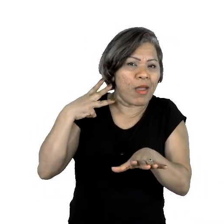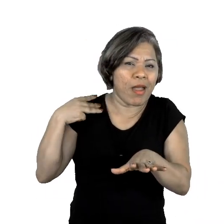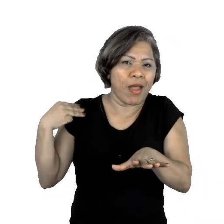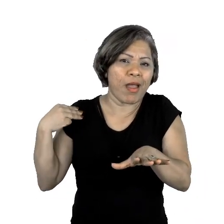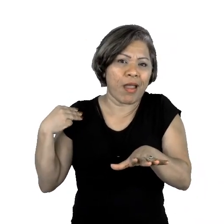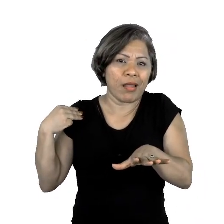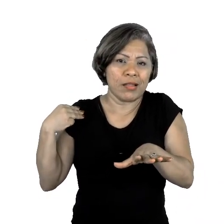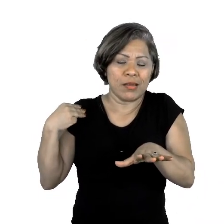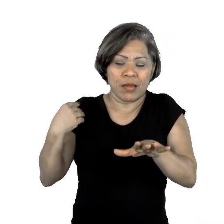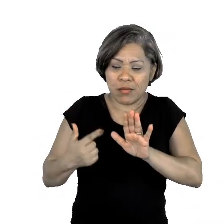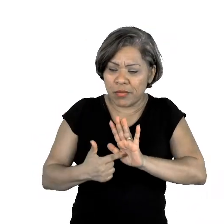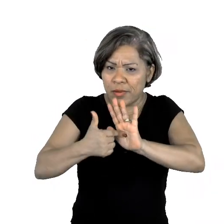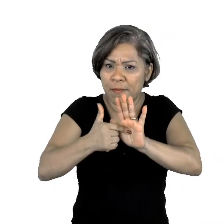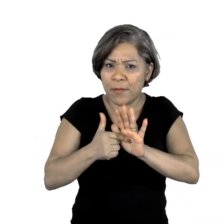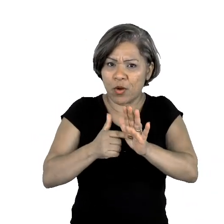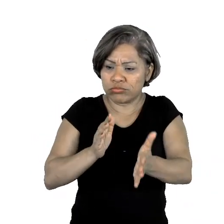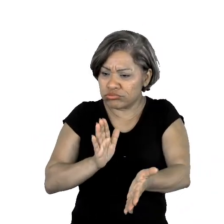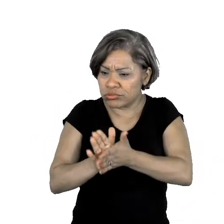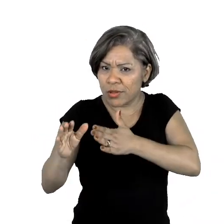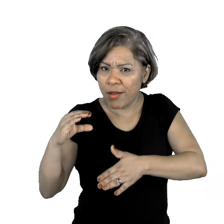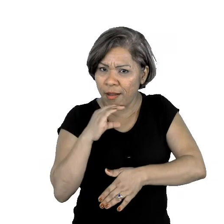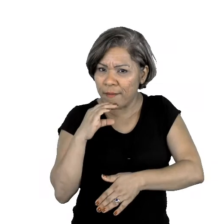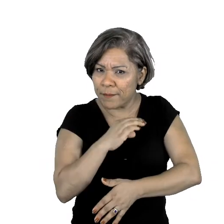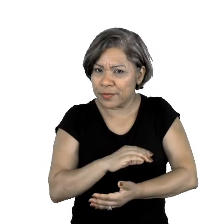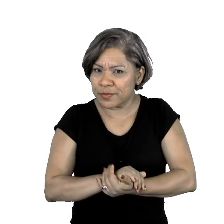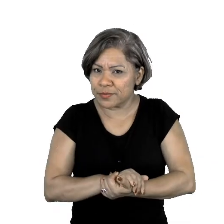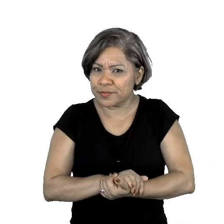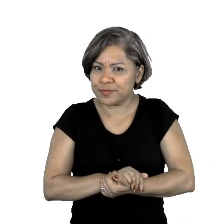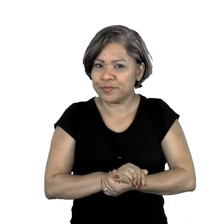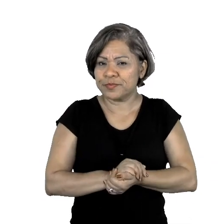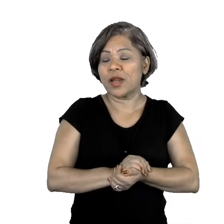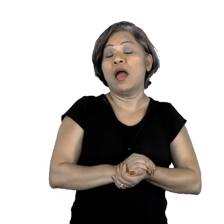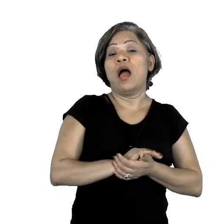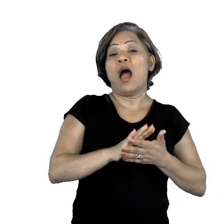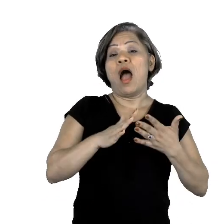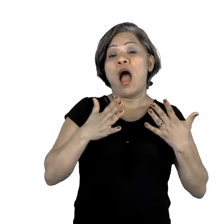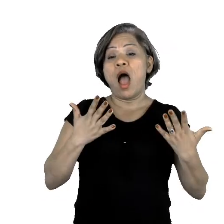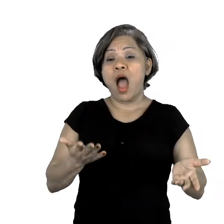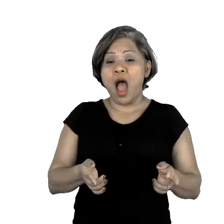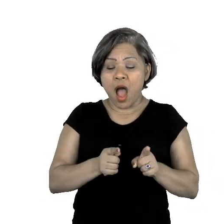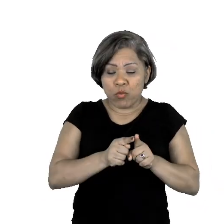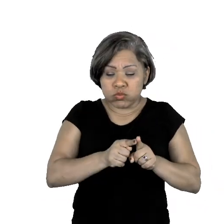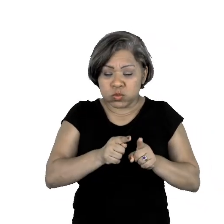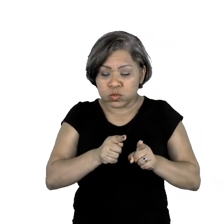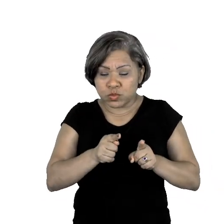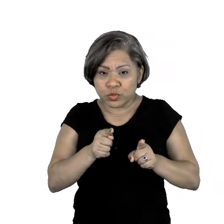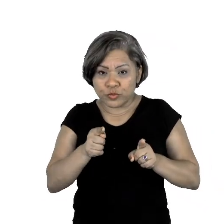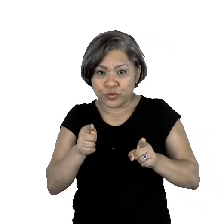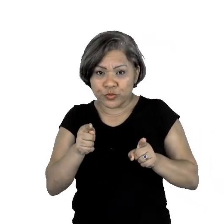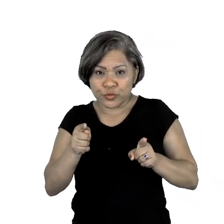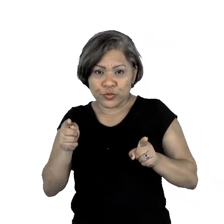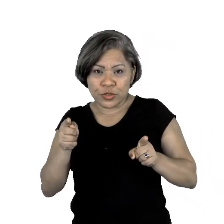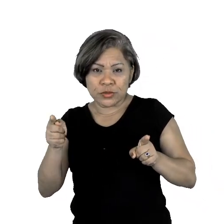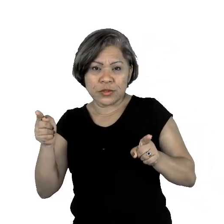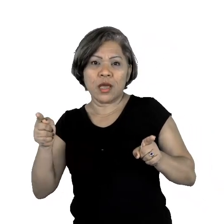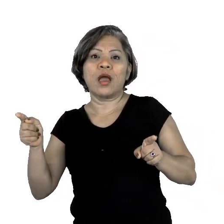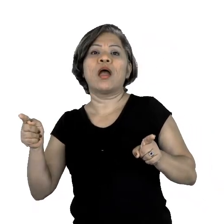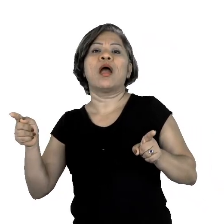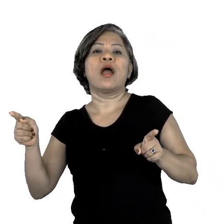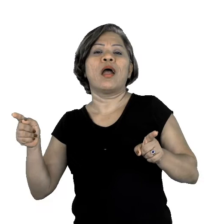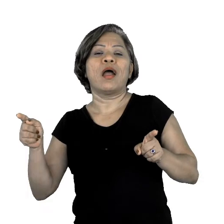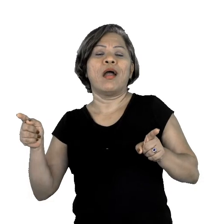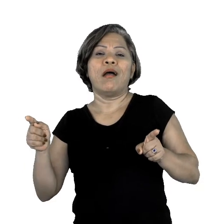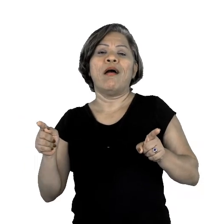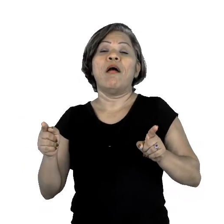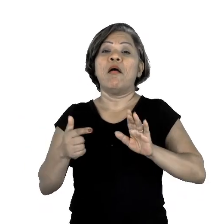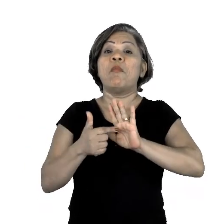saiu rápido. Os tracinhos, juntinho, um do lado do outro. A gente fala dos tracinhos paralelos. Mostra